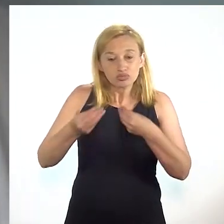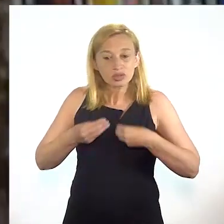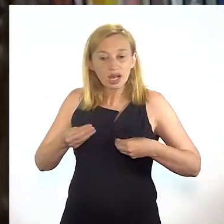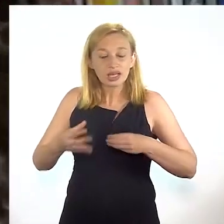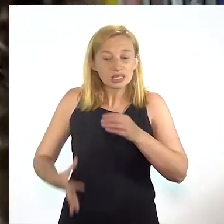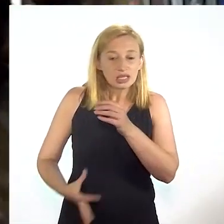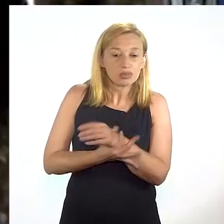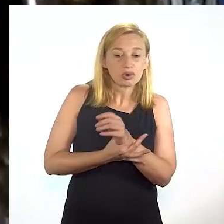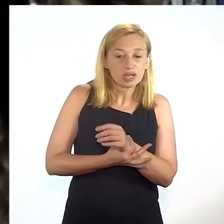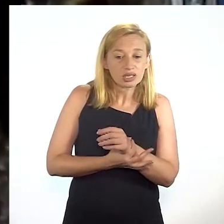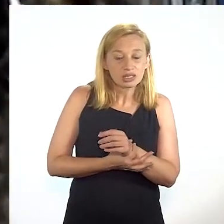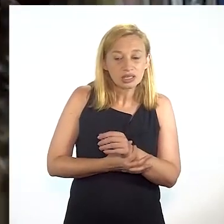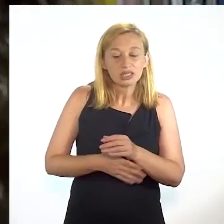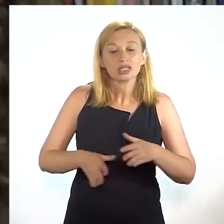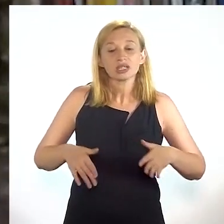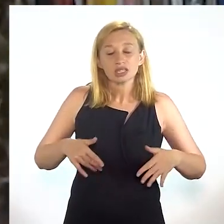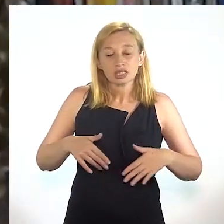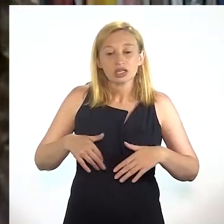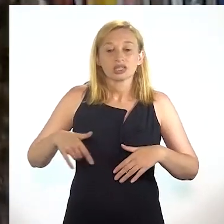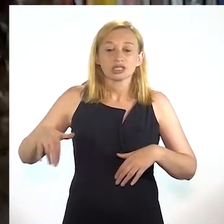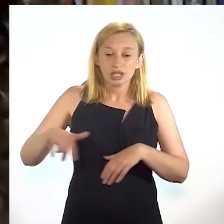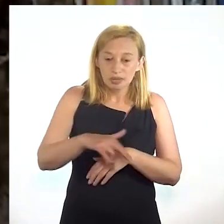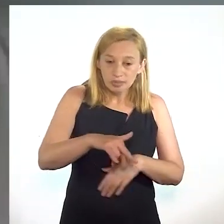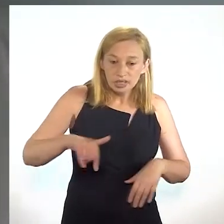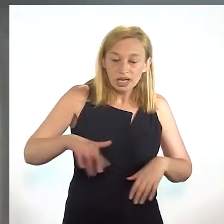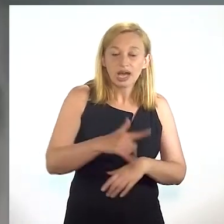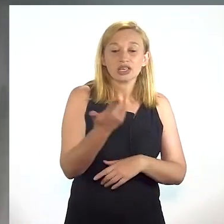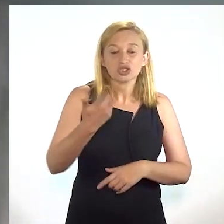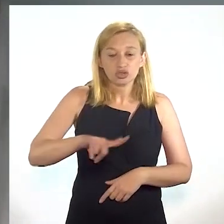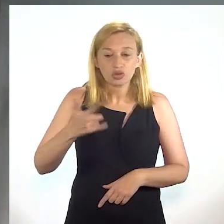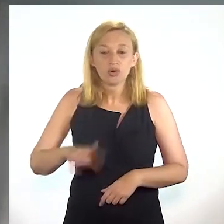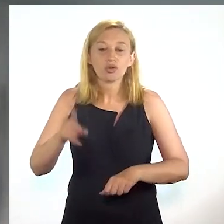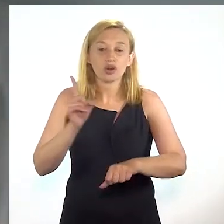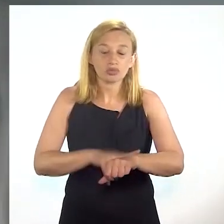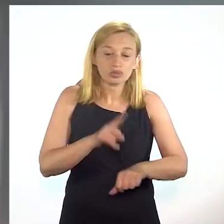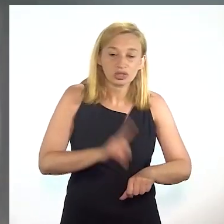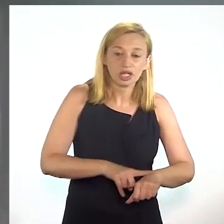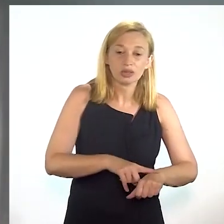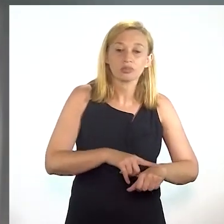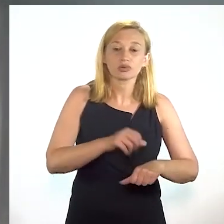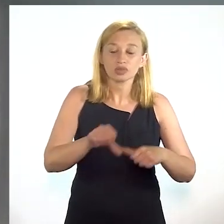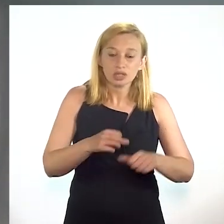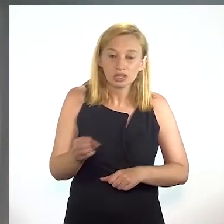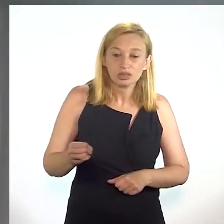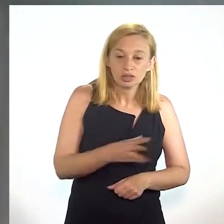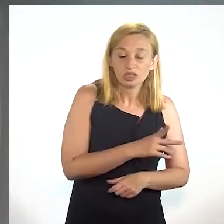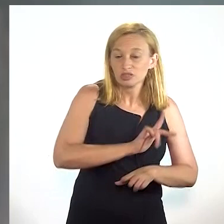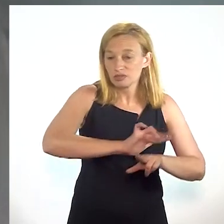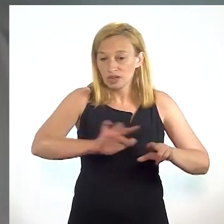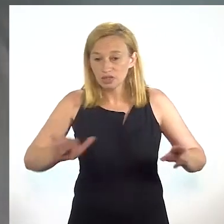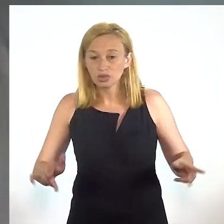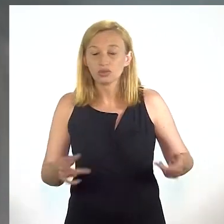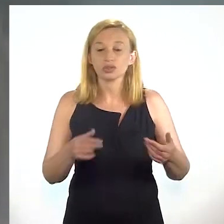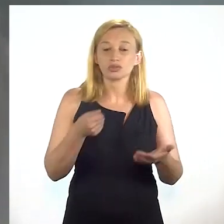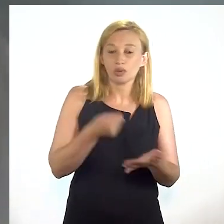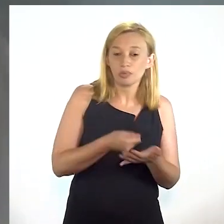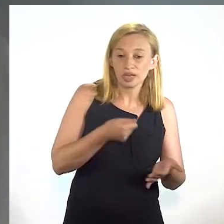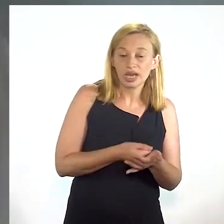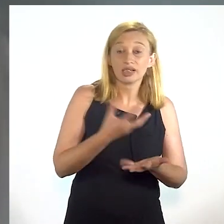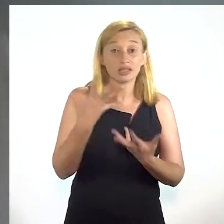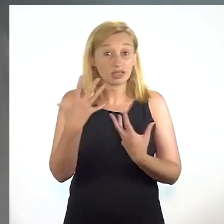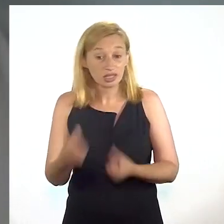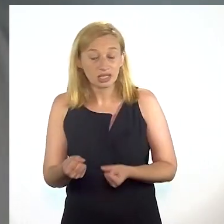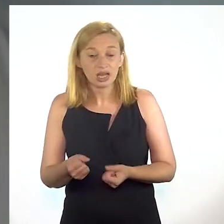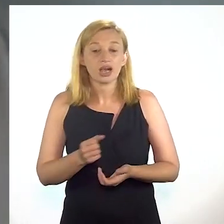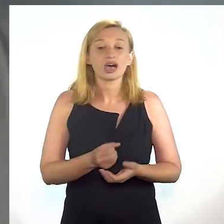possa nos dar segurança de circular novamente, e é um tempo aí de revisão, né, de várias